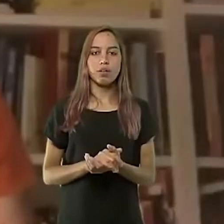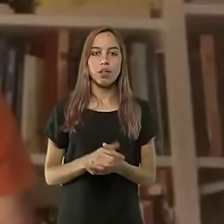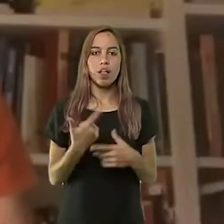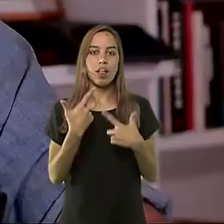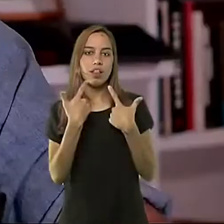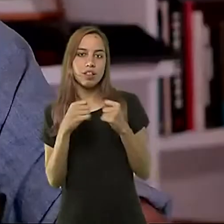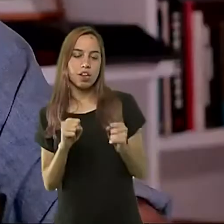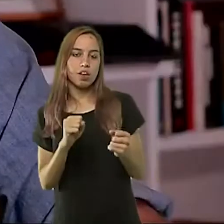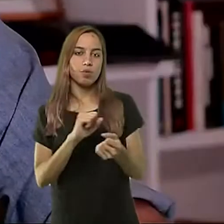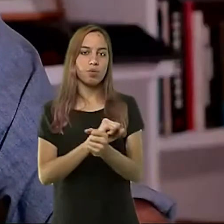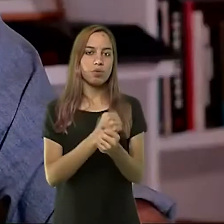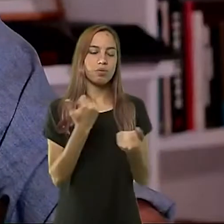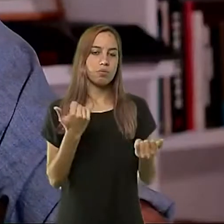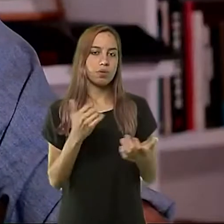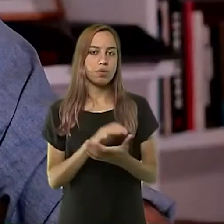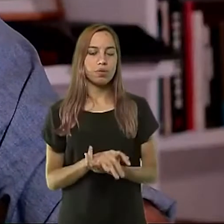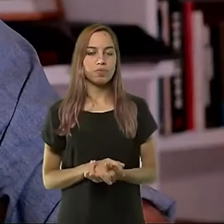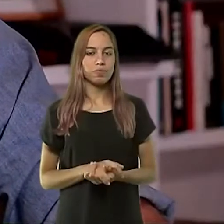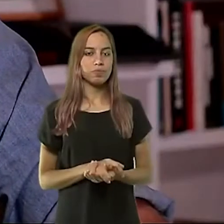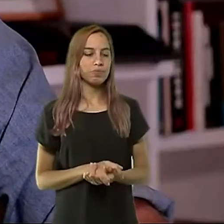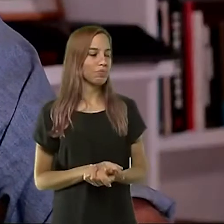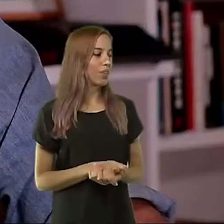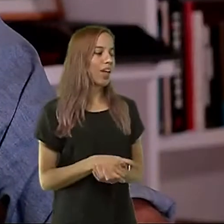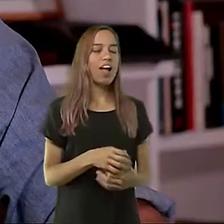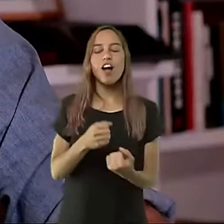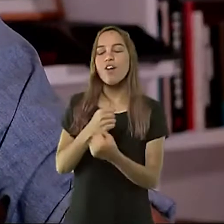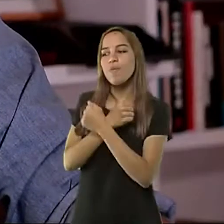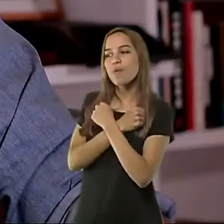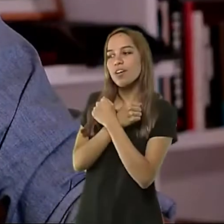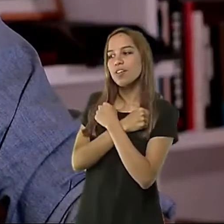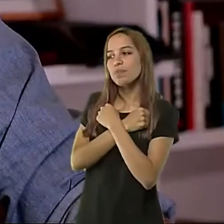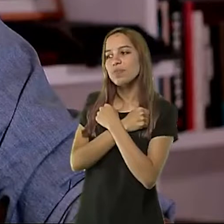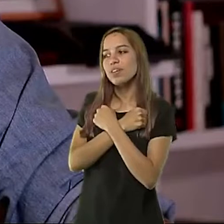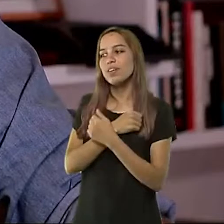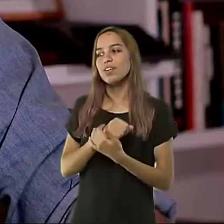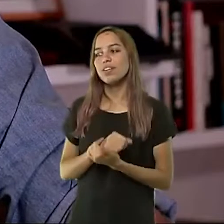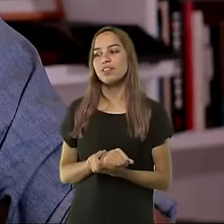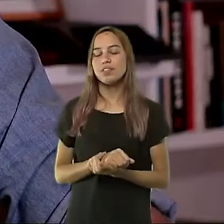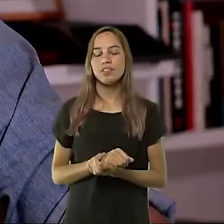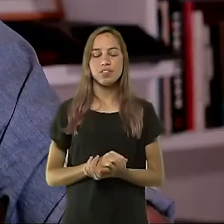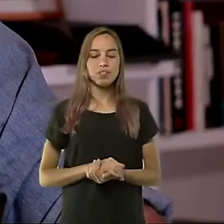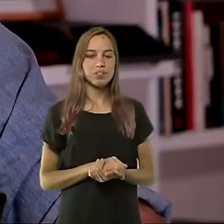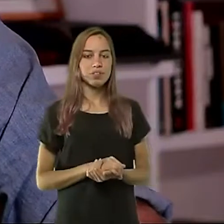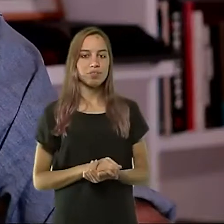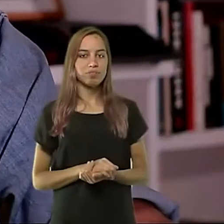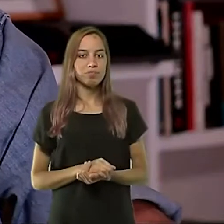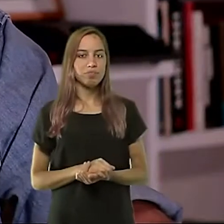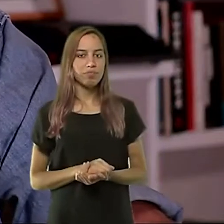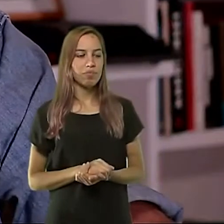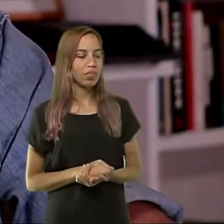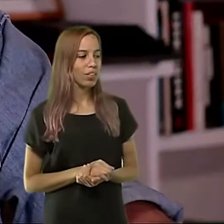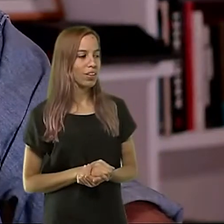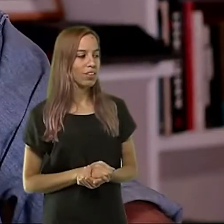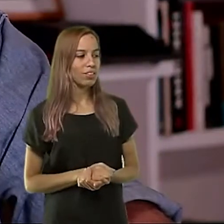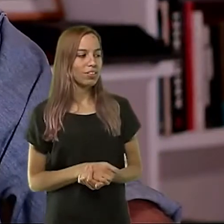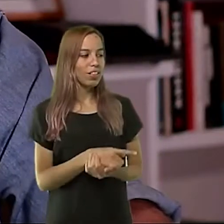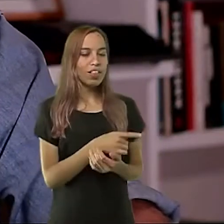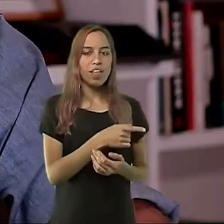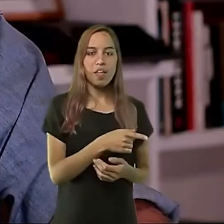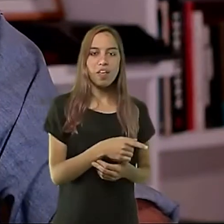abraço para o Zé Santos. Zé Santos, do Afonso com o Soaked Lamb. Zé matando a gente de inveja, como